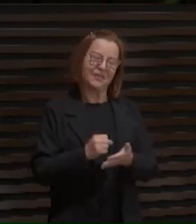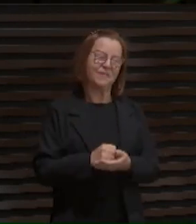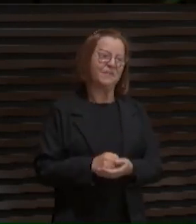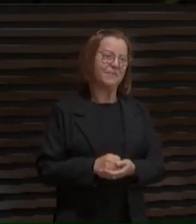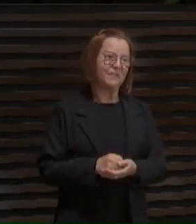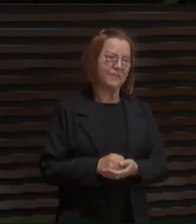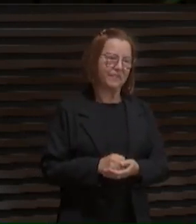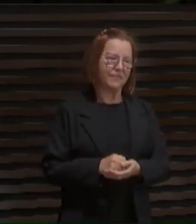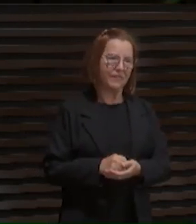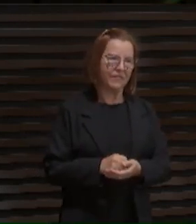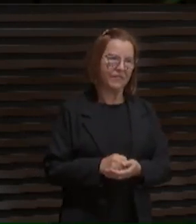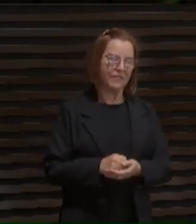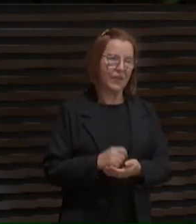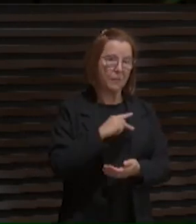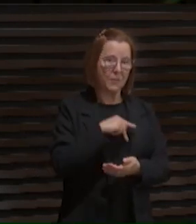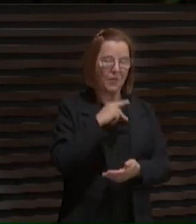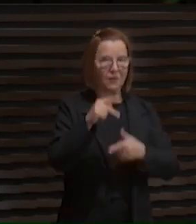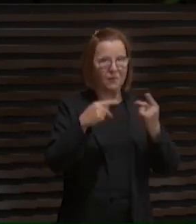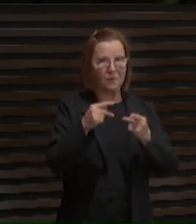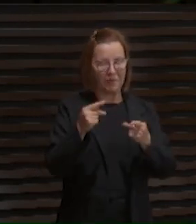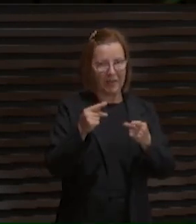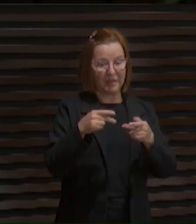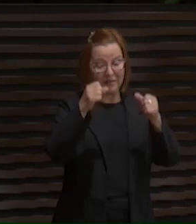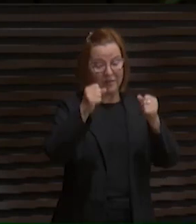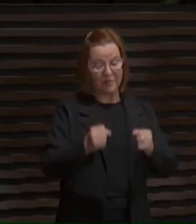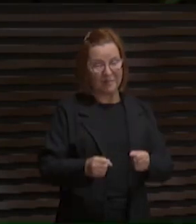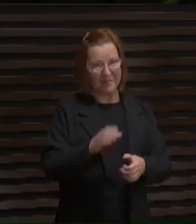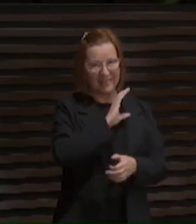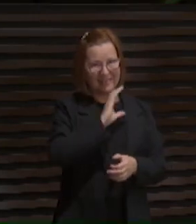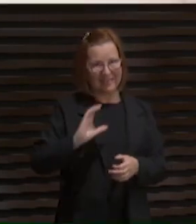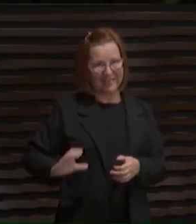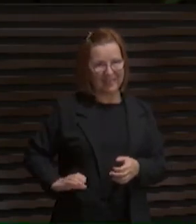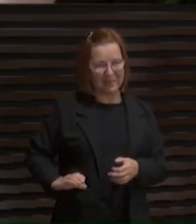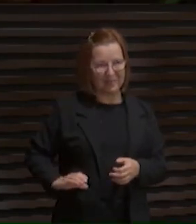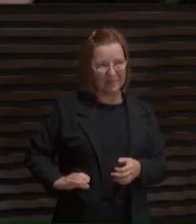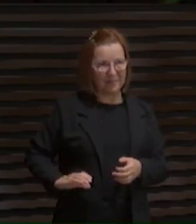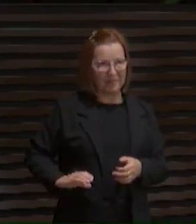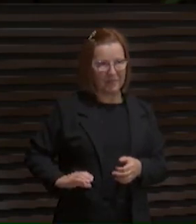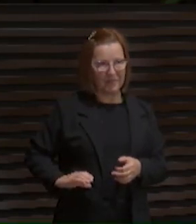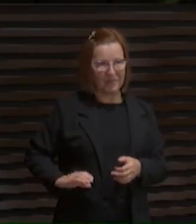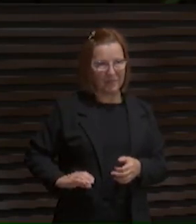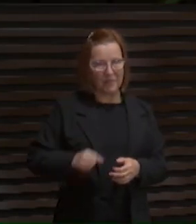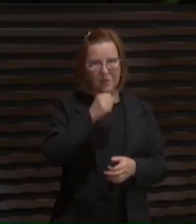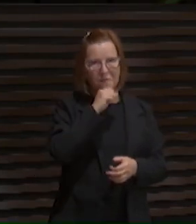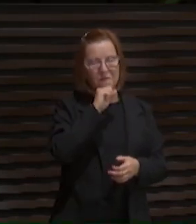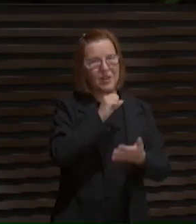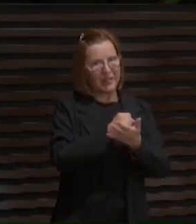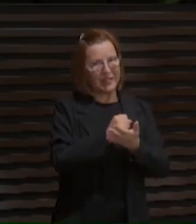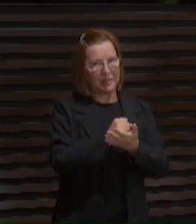Então, ele fala dessa suficiência de Cristo. Ele fala como, tanto no Antigo Testamento quanto no Novo Testamento, foi